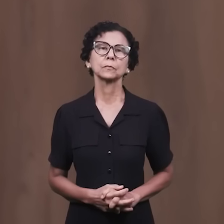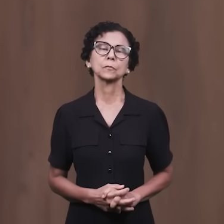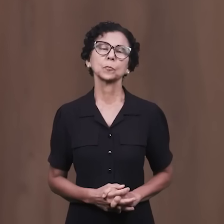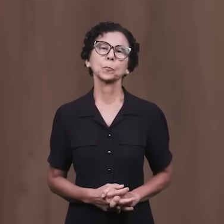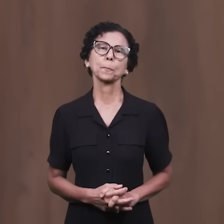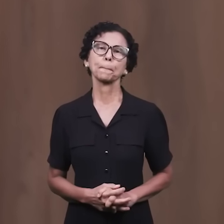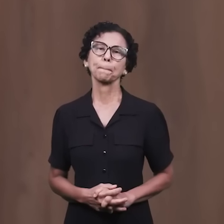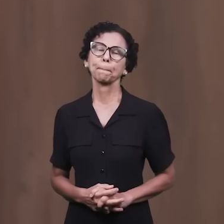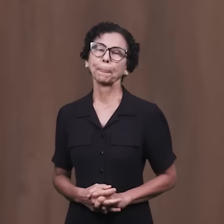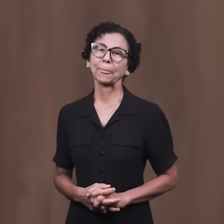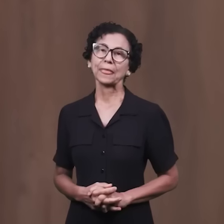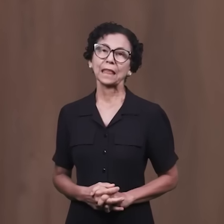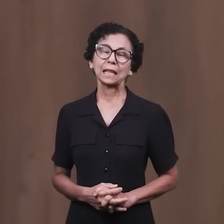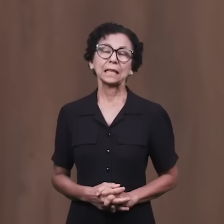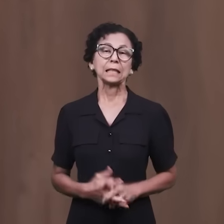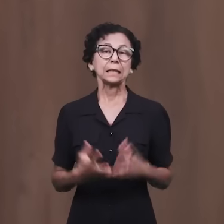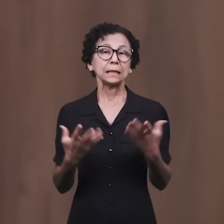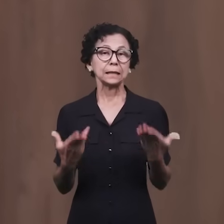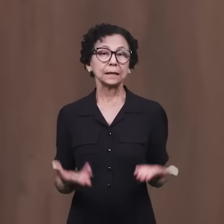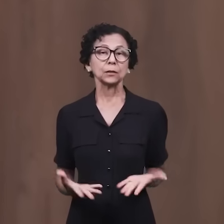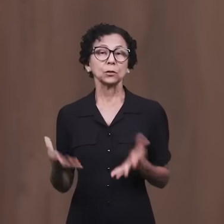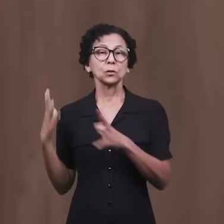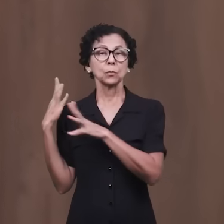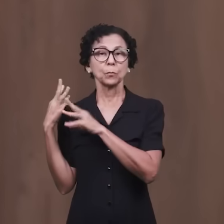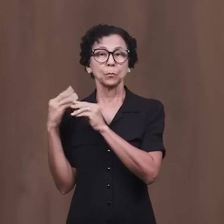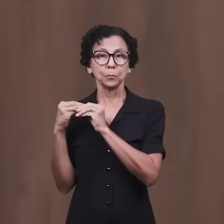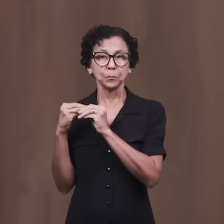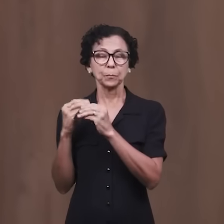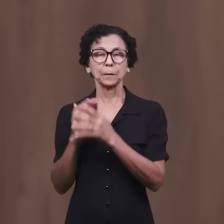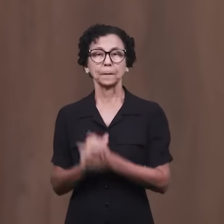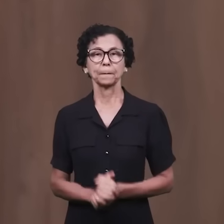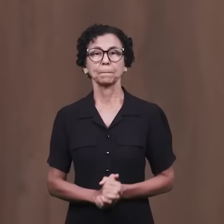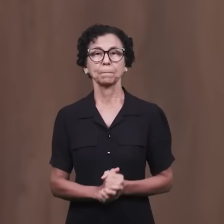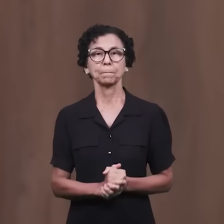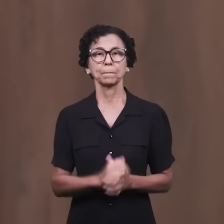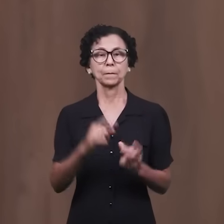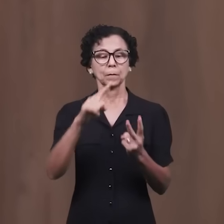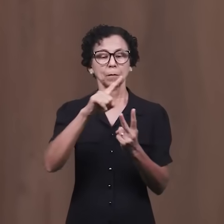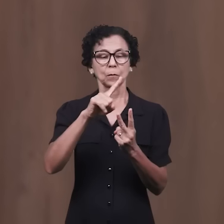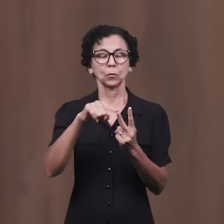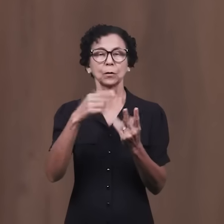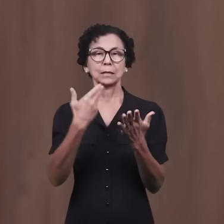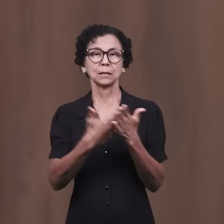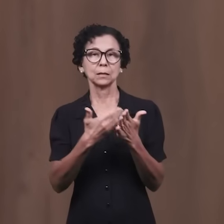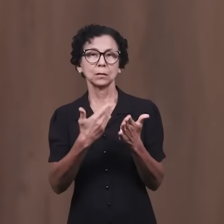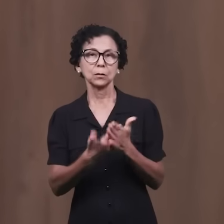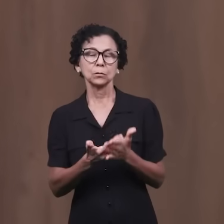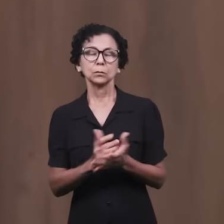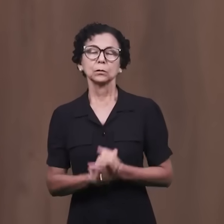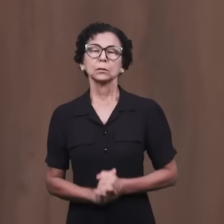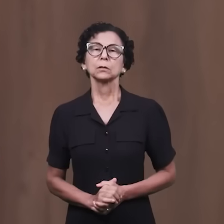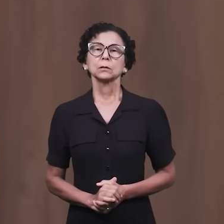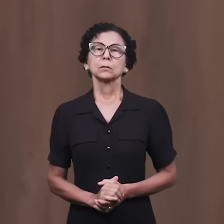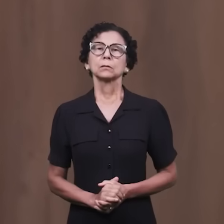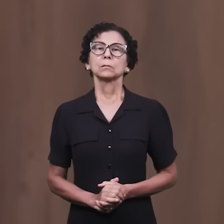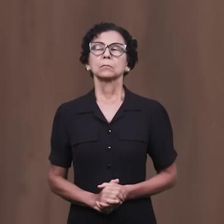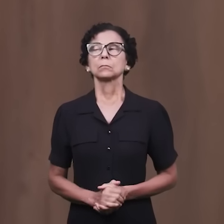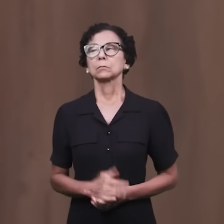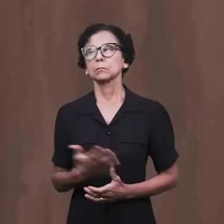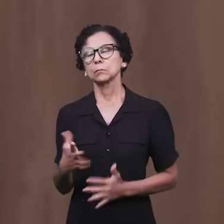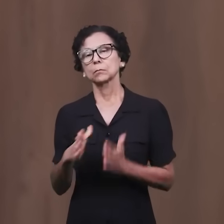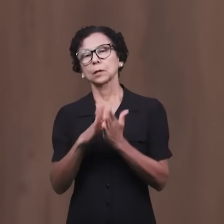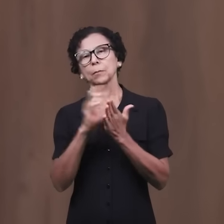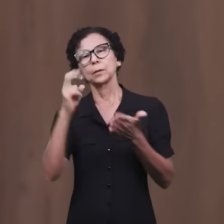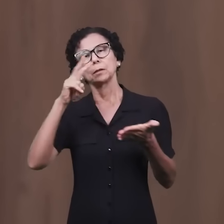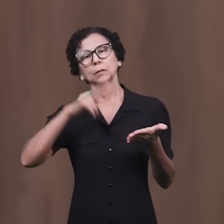nesses dois cultos dessa semana. A palavra da vida, nós temos que conhecer. Essa aqui, ler a Bíblia,